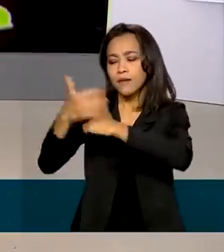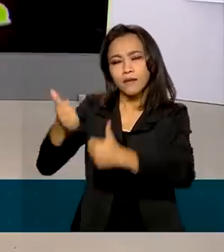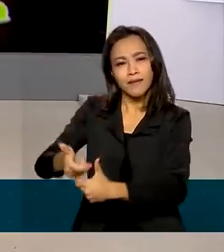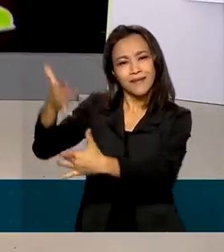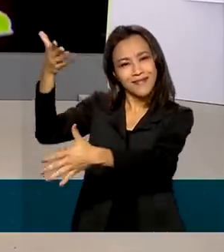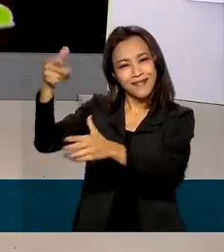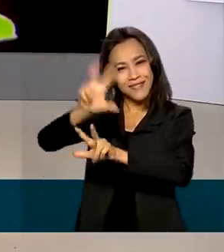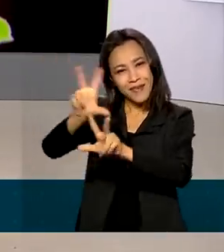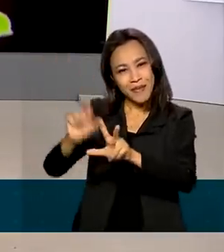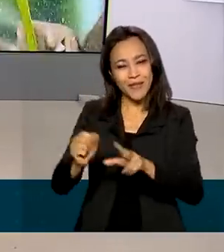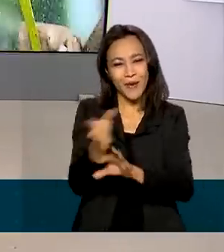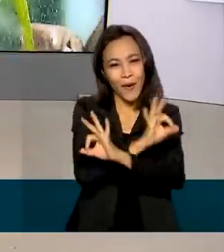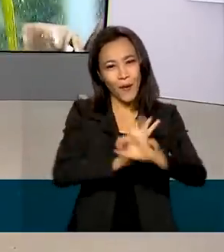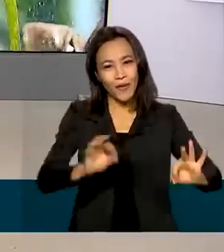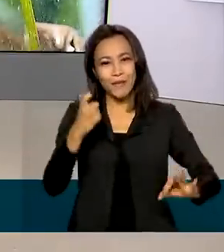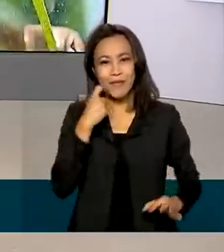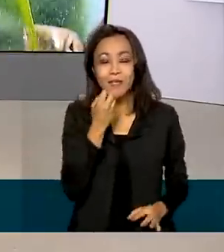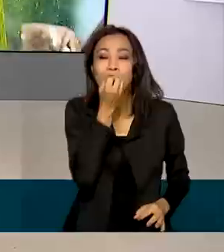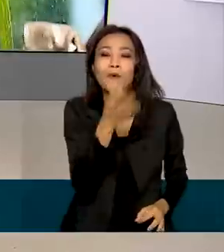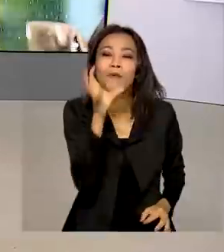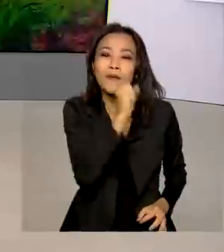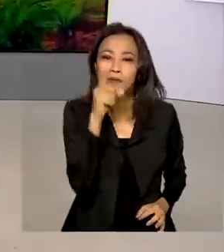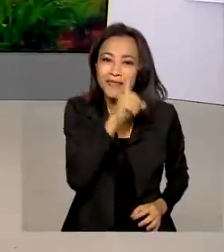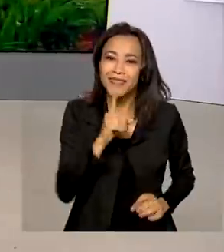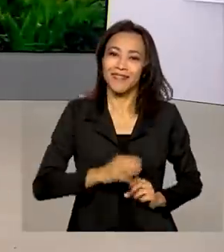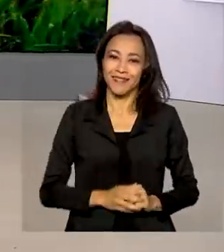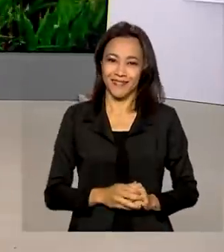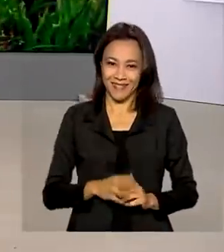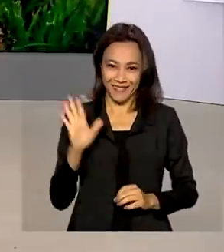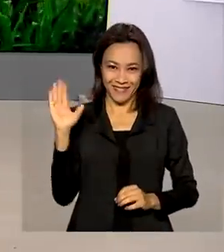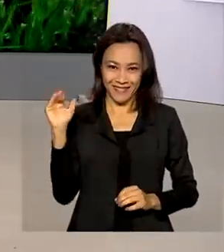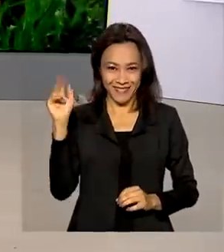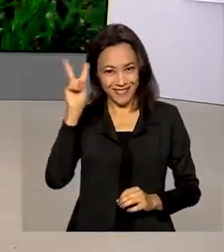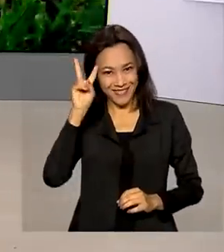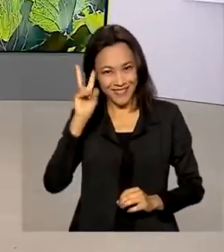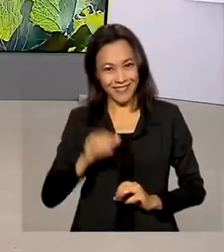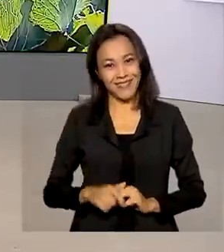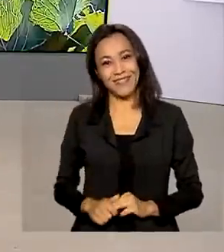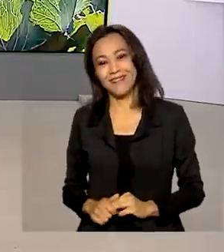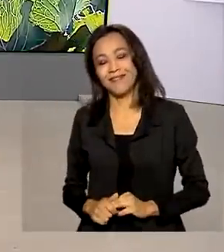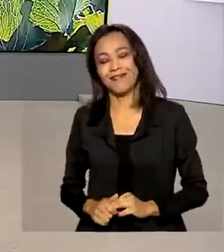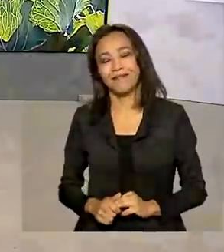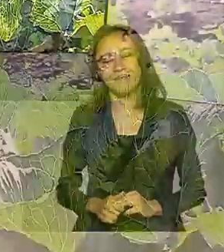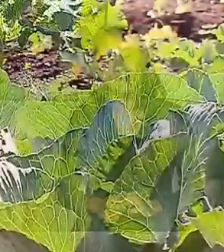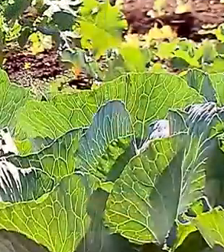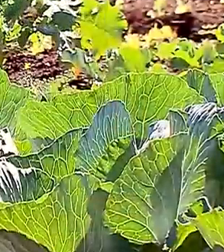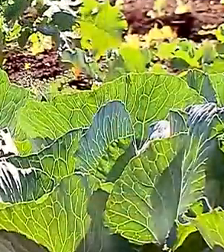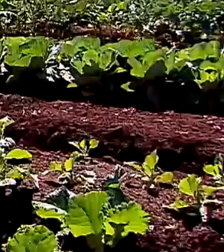uma ótima sexta-feira para você um bom fim de semana E até segunda tchau tchau